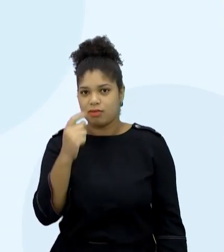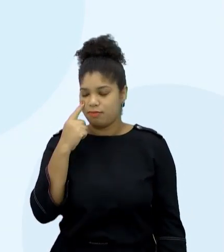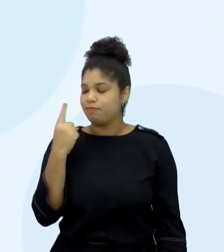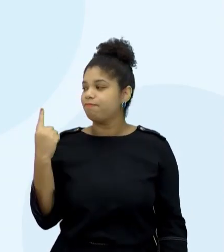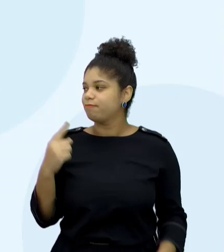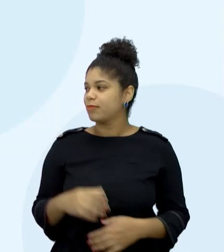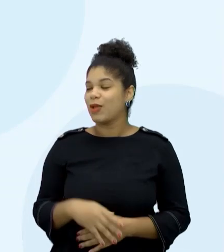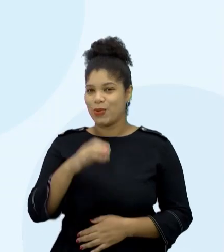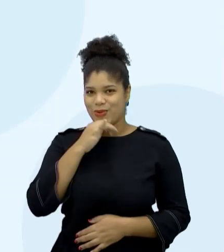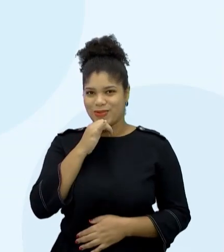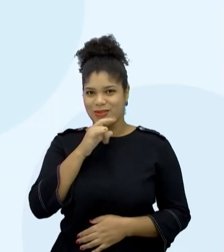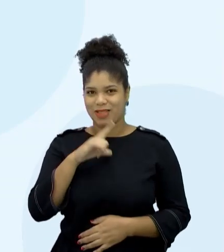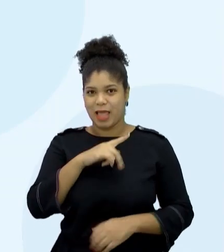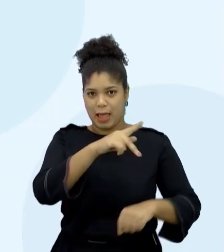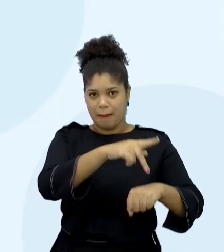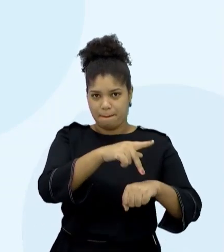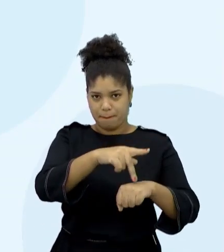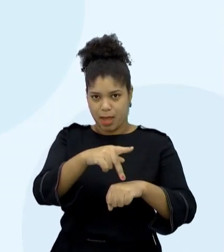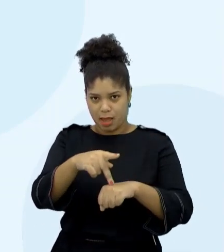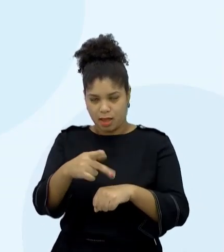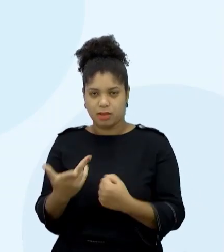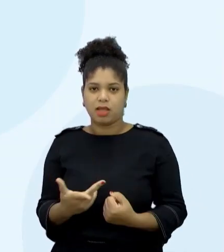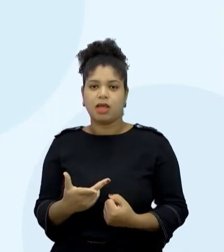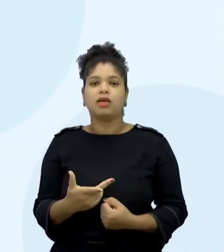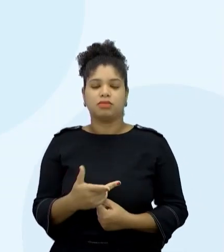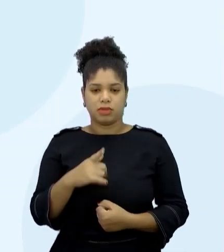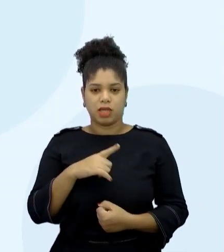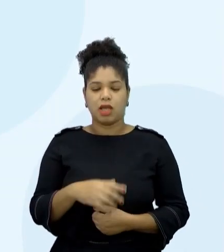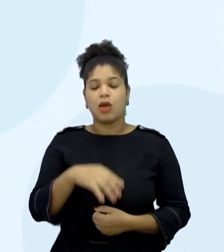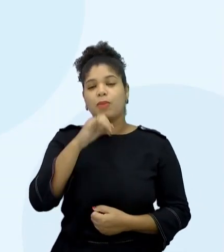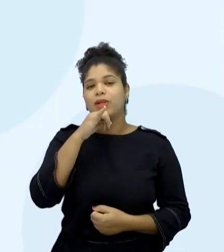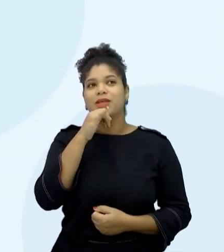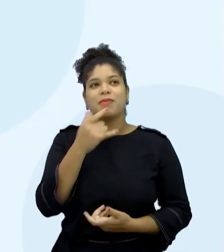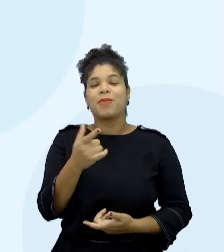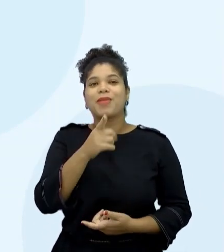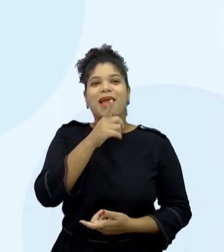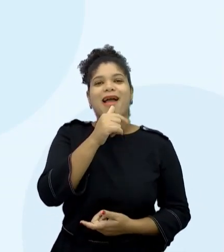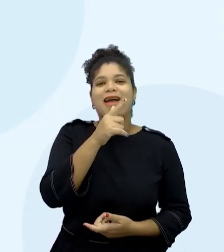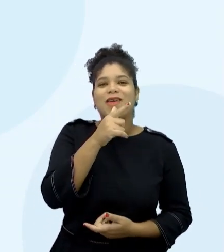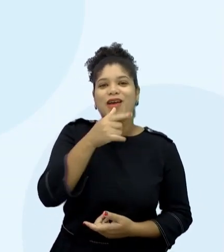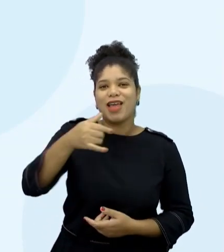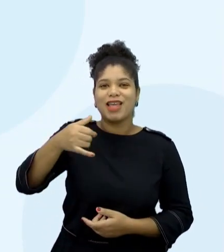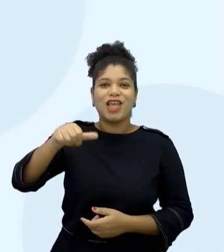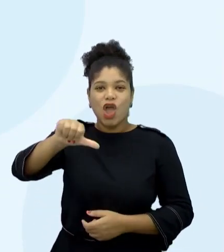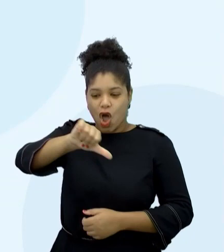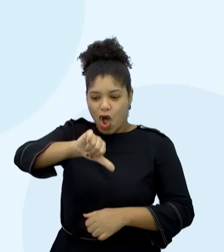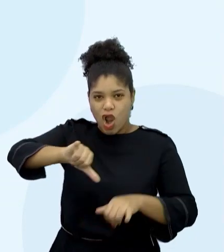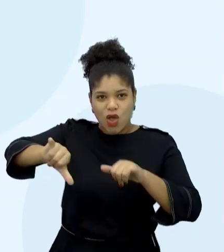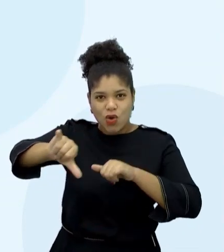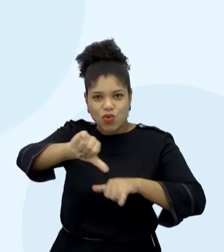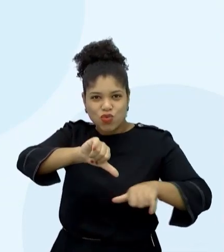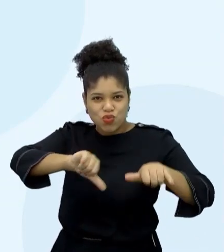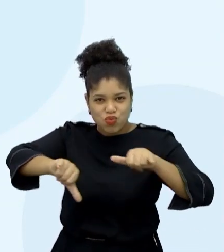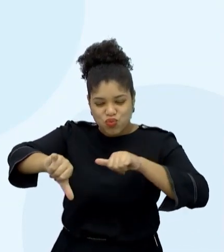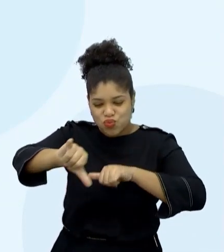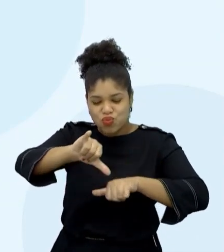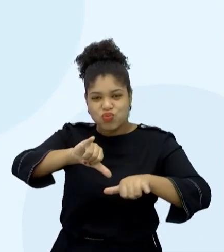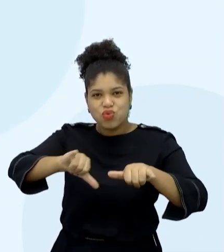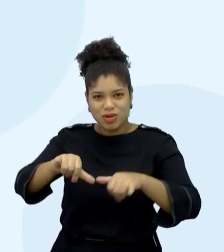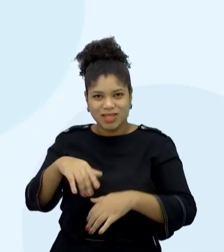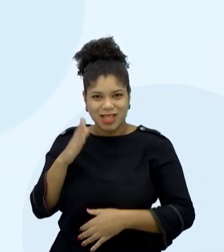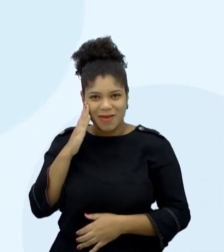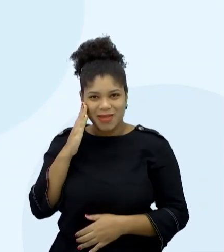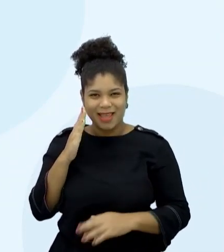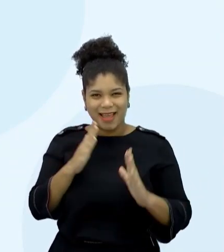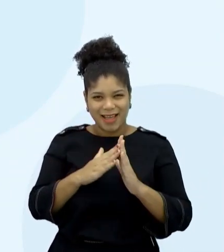diferentes. O exemplo, a gente tem vários, tem a água e o óleo, tem a água e a areia, e eu trago aí um processo de separação da